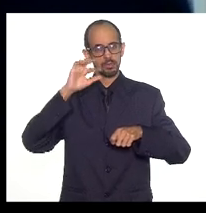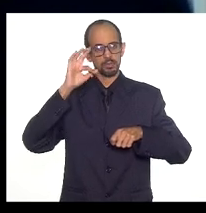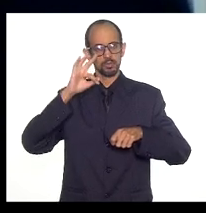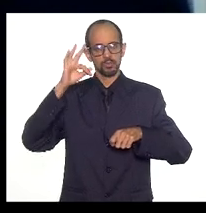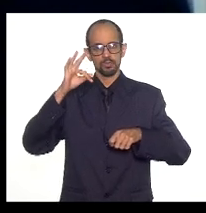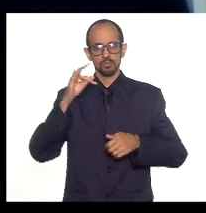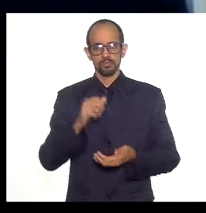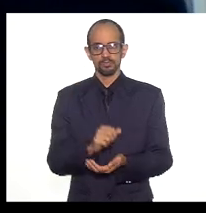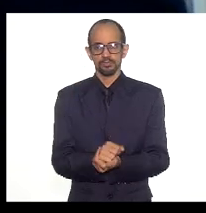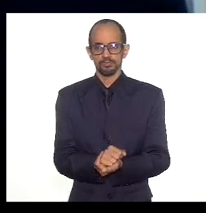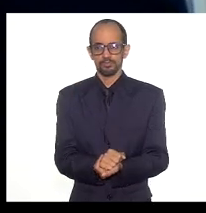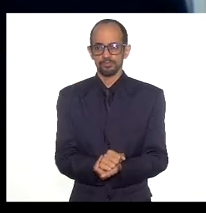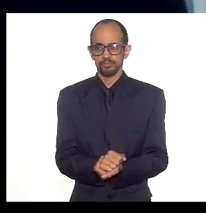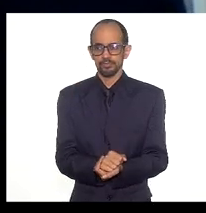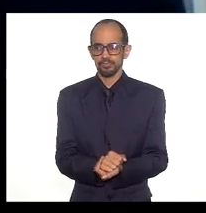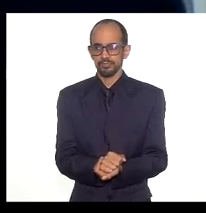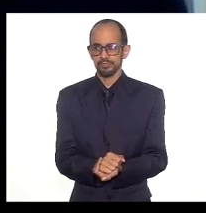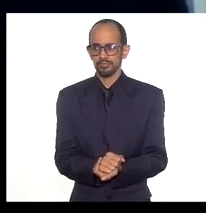forma muito antecipada.